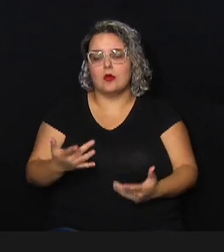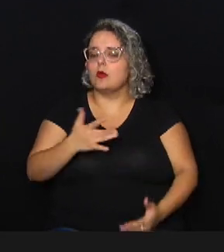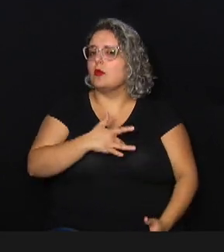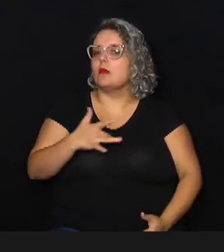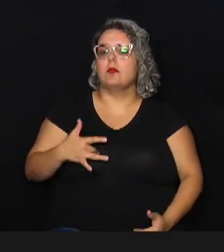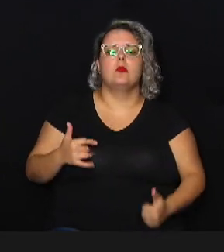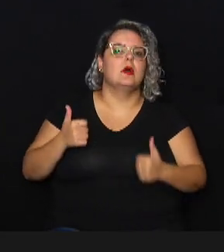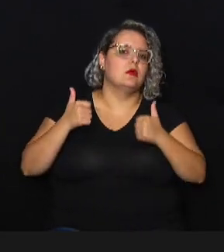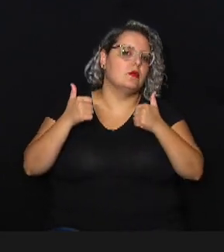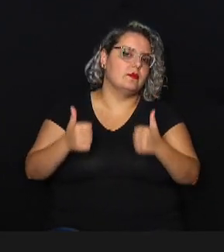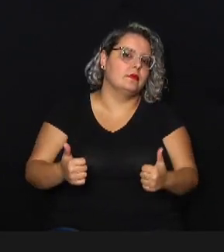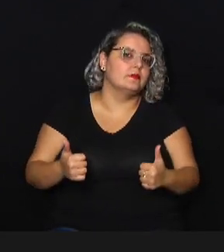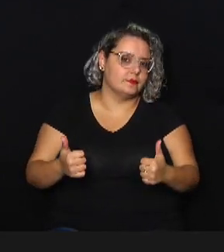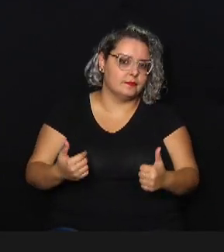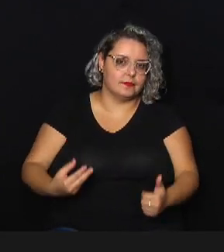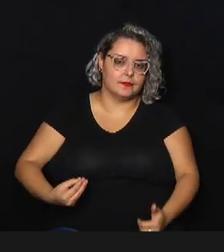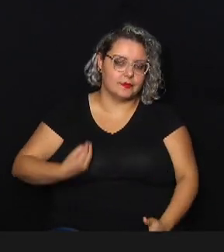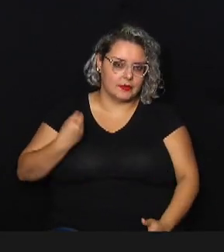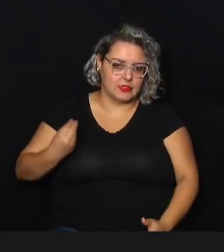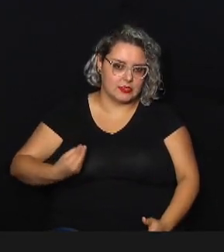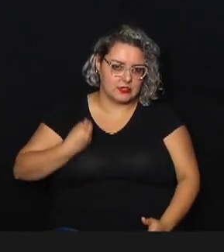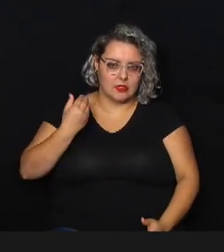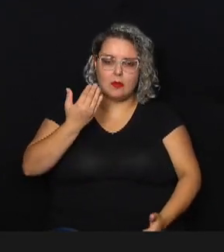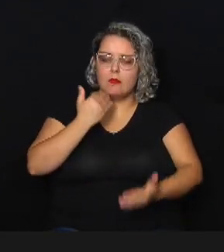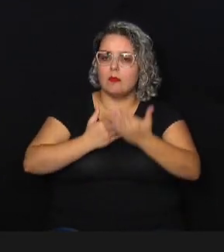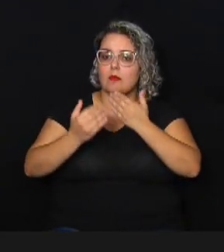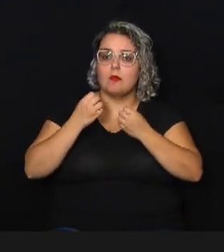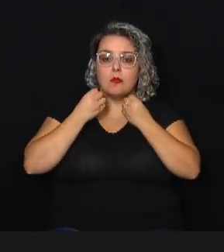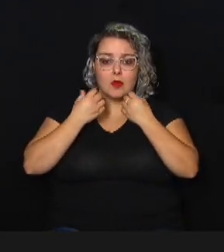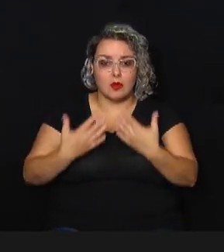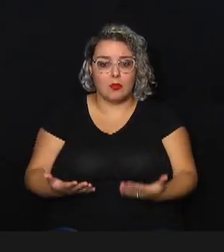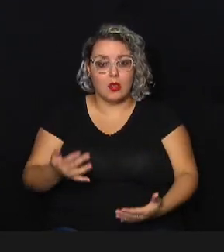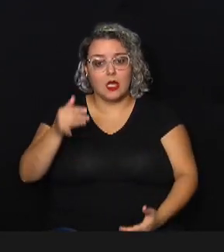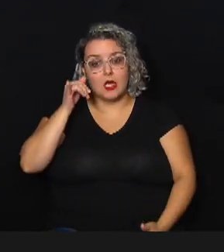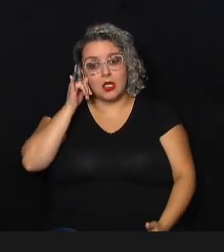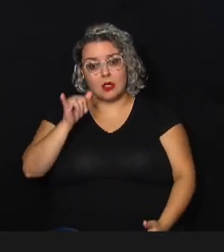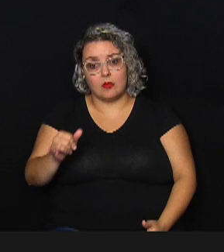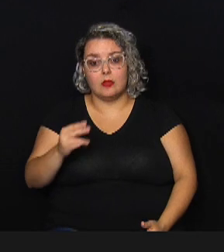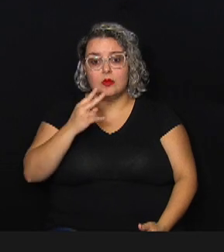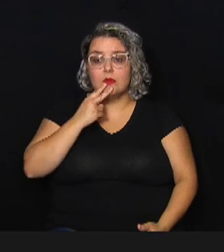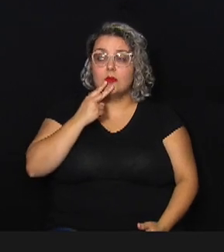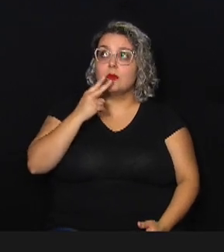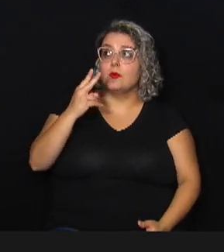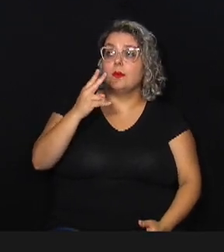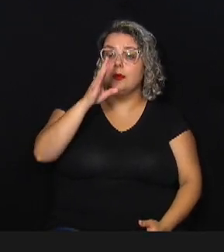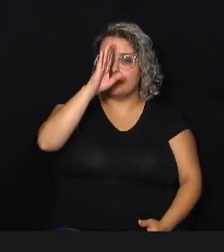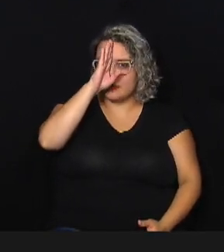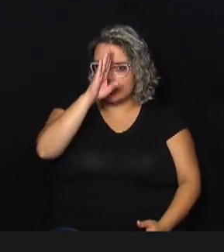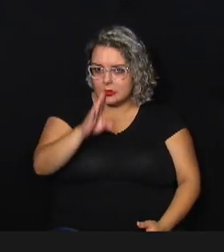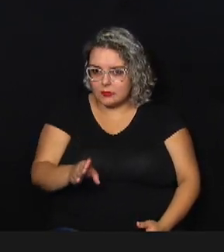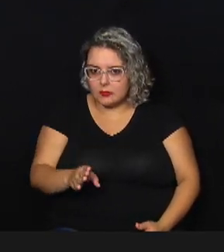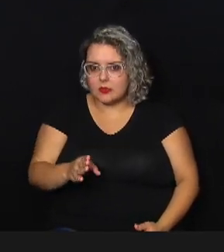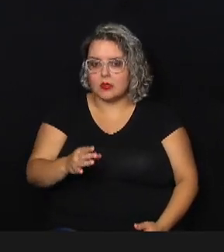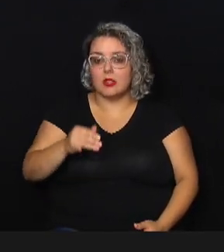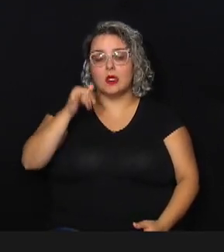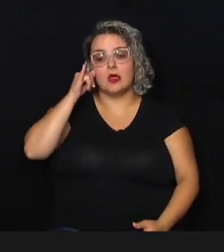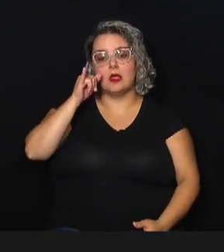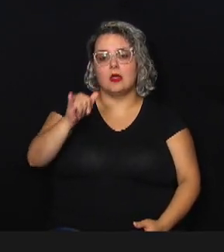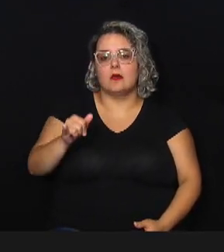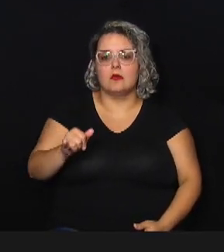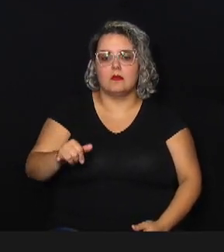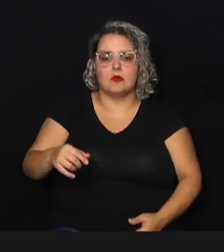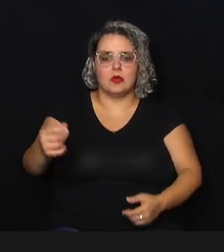saudável, boa alimentação, evitar tabagismo, principalmente, evitar a exposição a